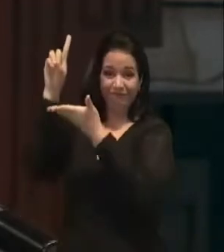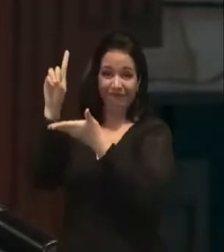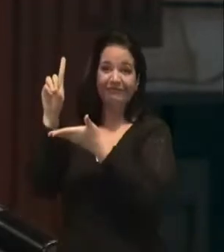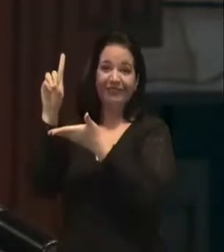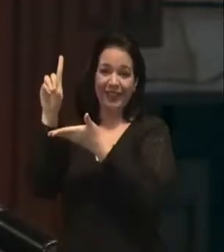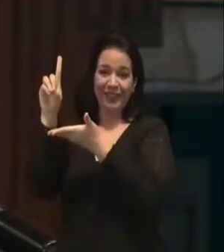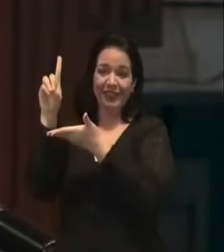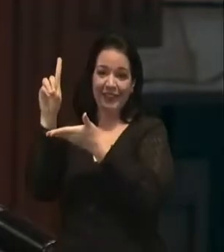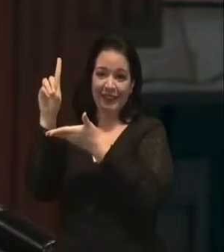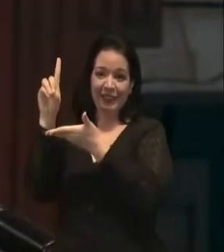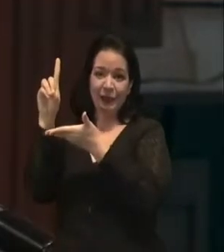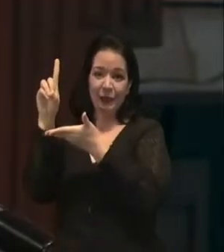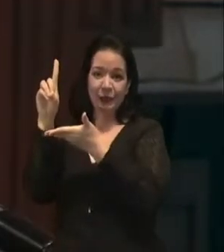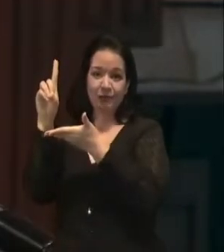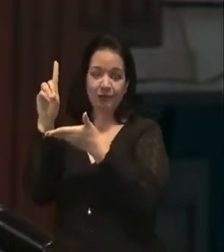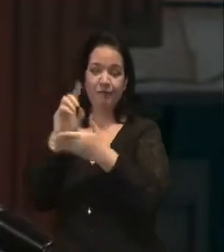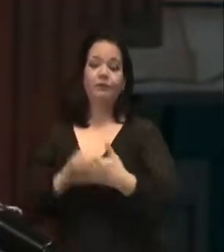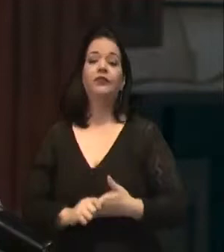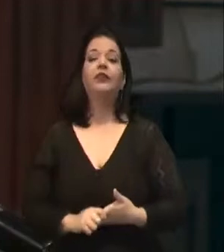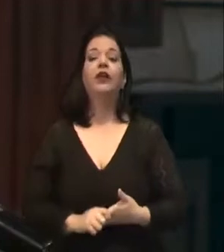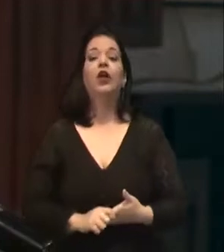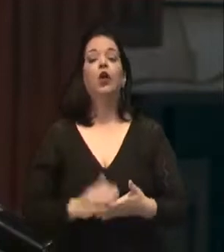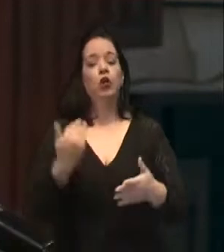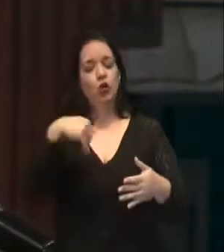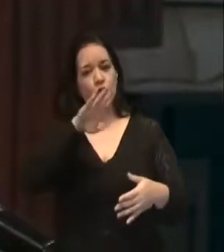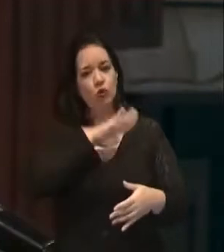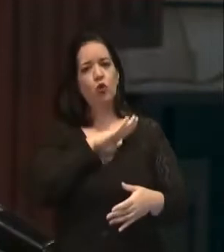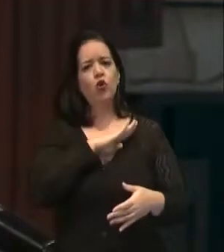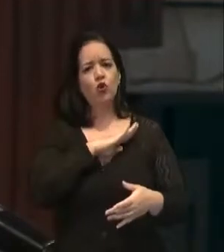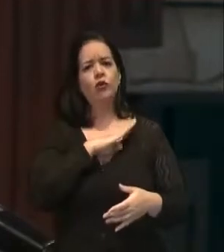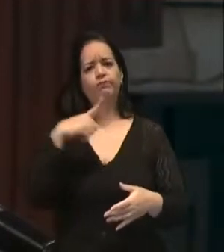com o Espírito Santo. Nós somos selados